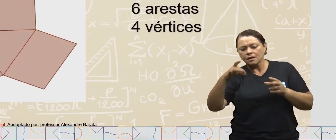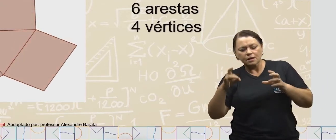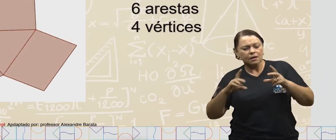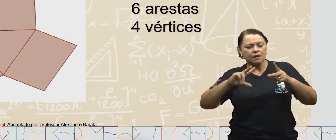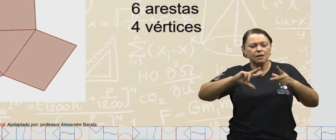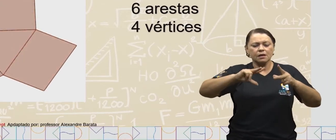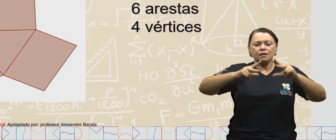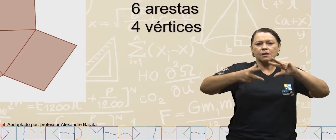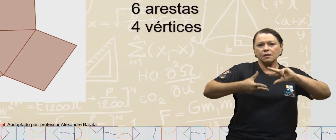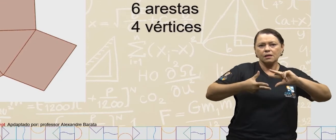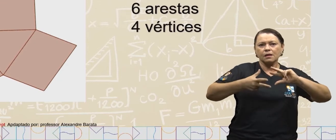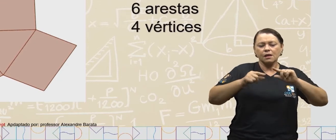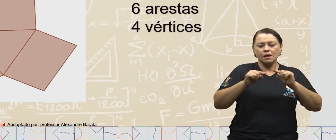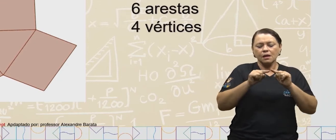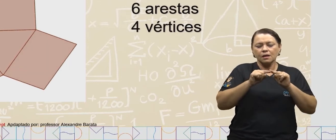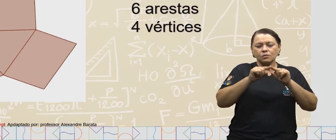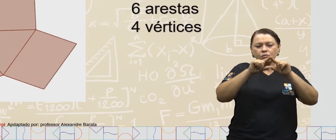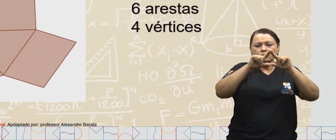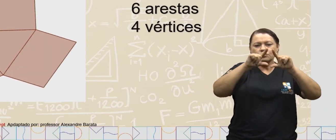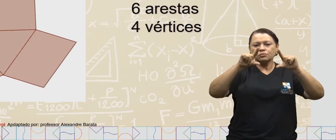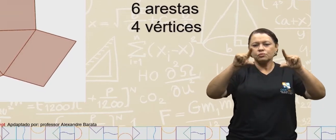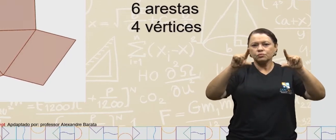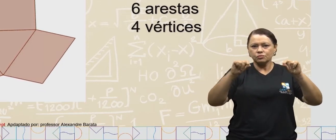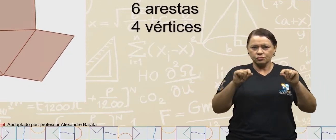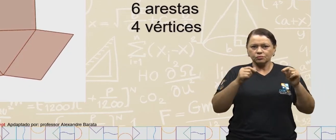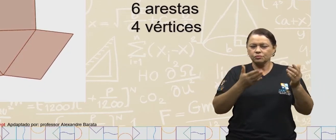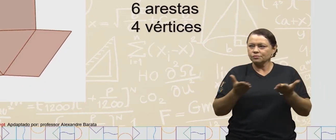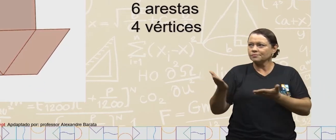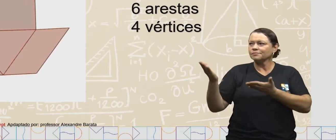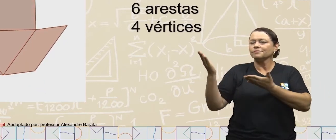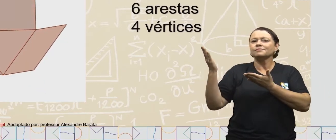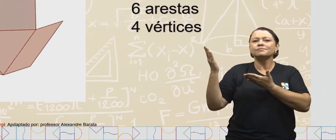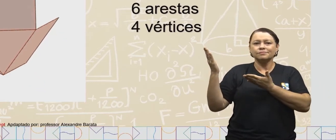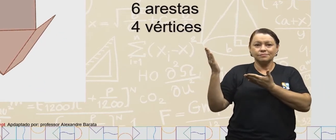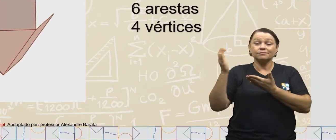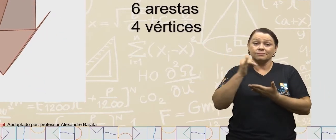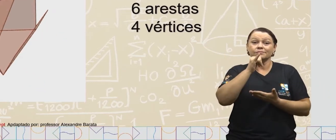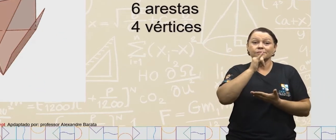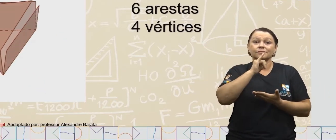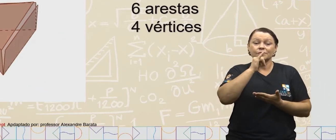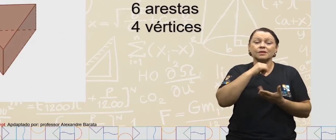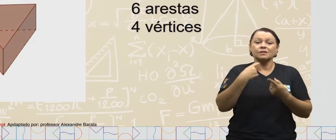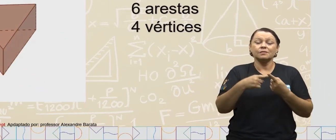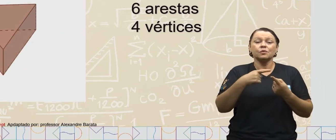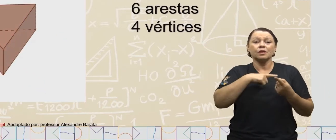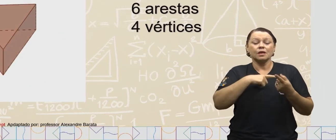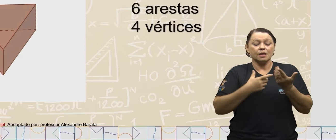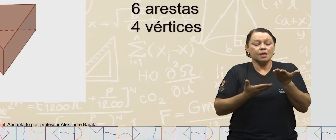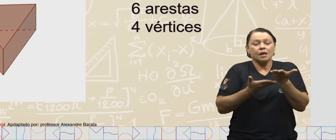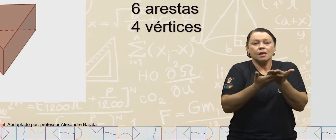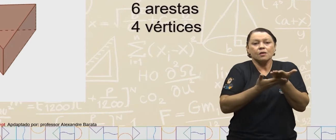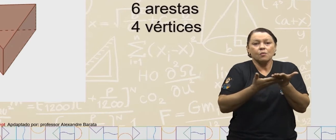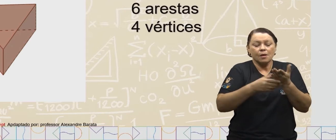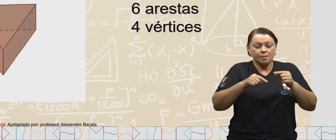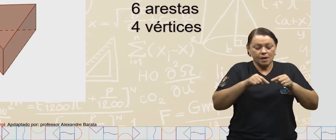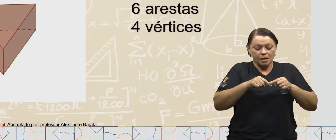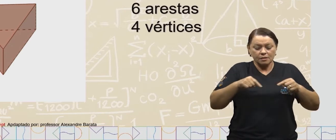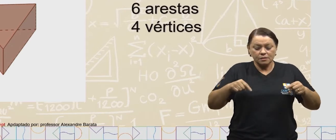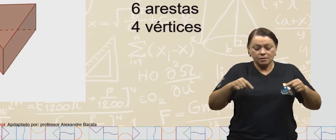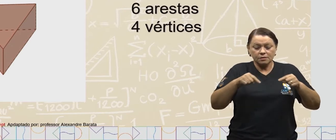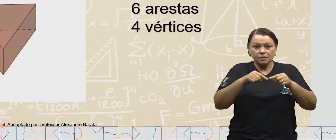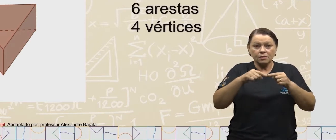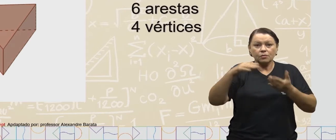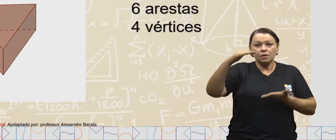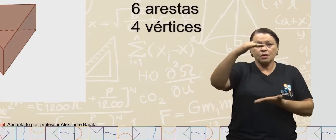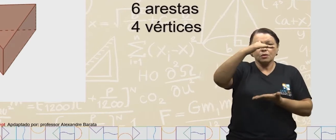de retângulos. Aqui temos o que chamamos de prisma triangular, porque ele tem uma base em triângulo